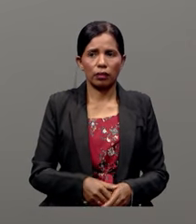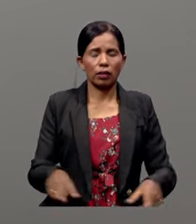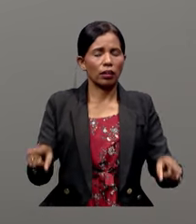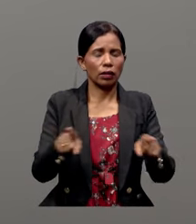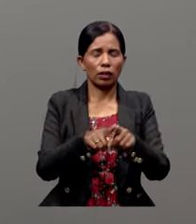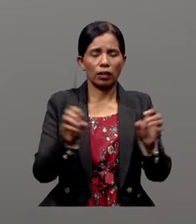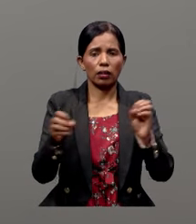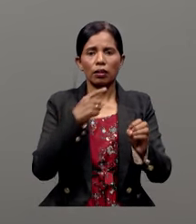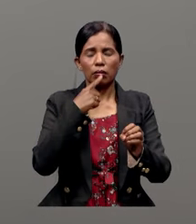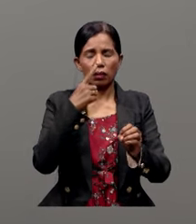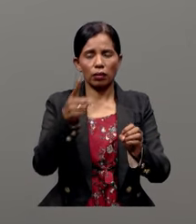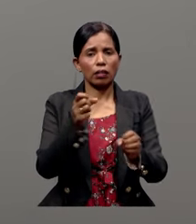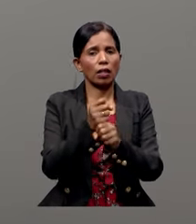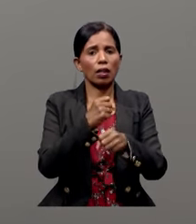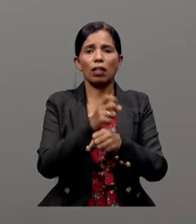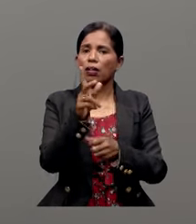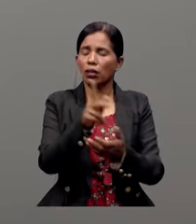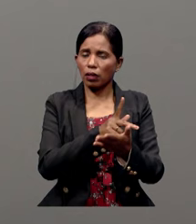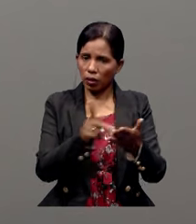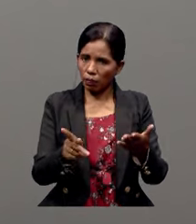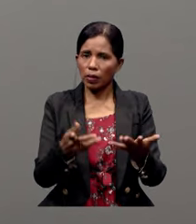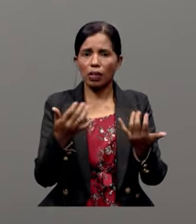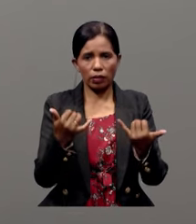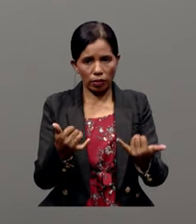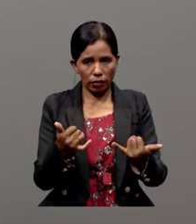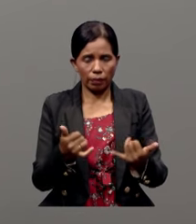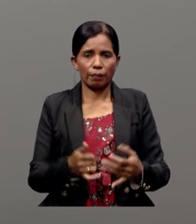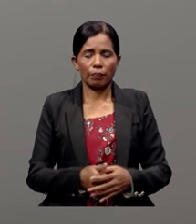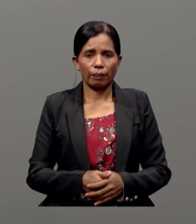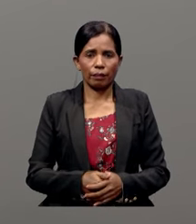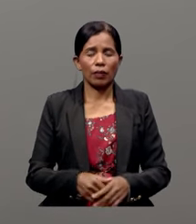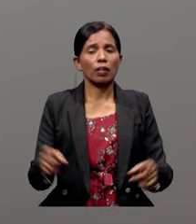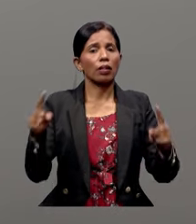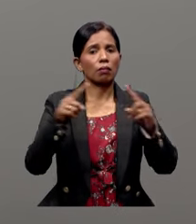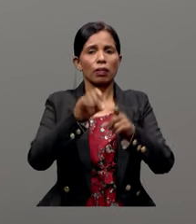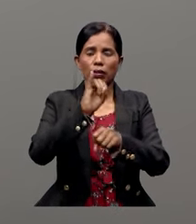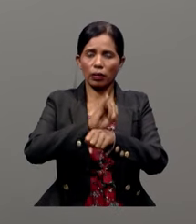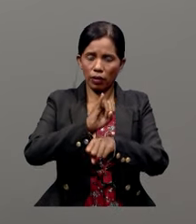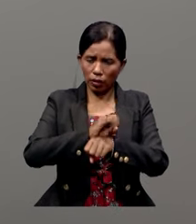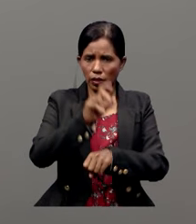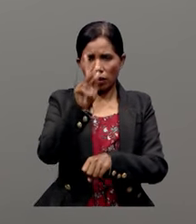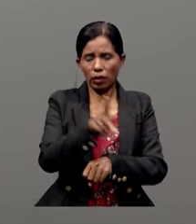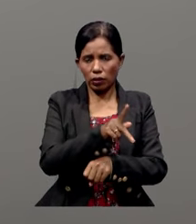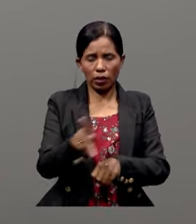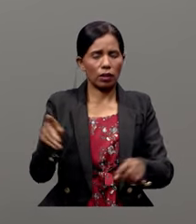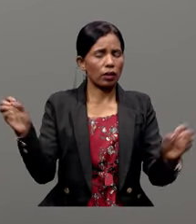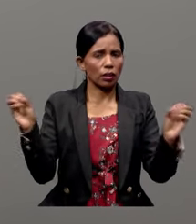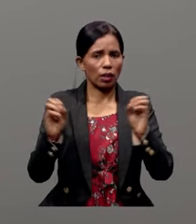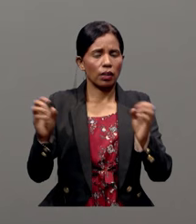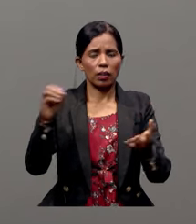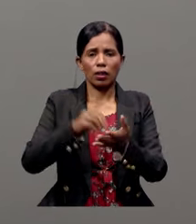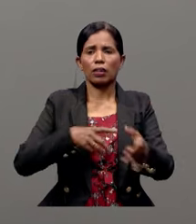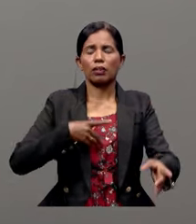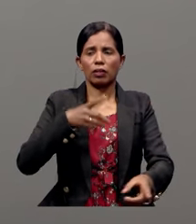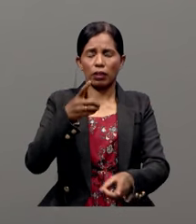ser que cometeram um crime. Agora, para a Igreja Católica não existe um direito